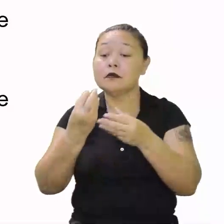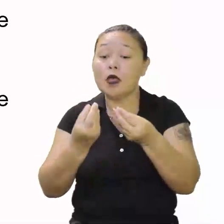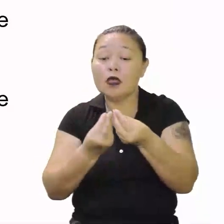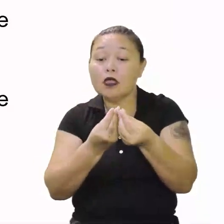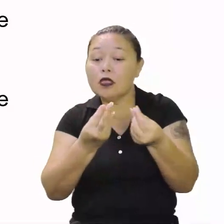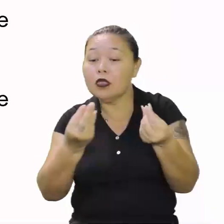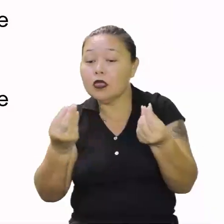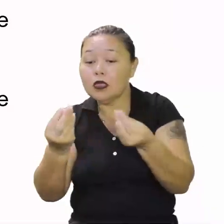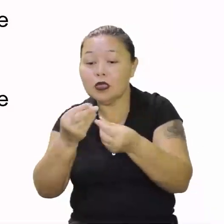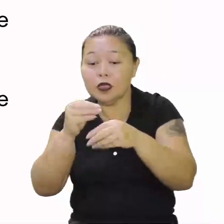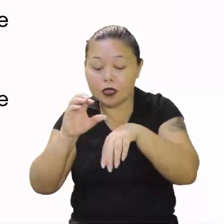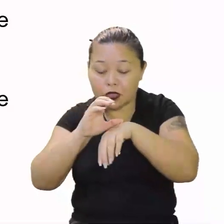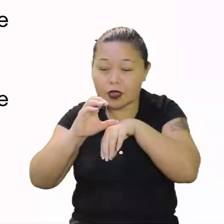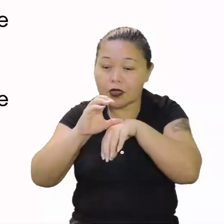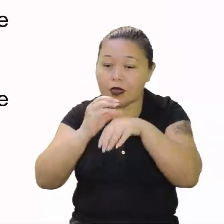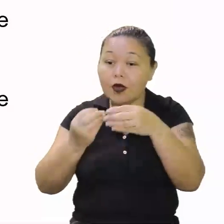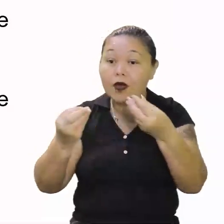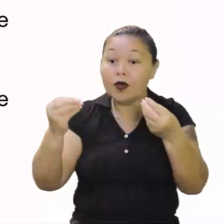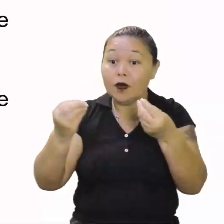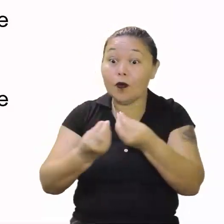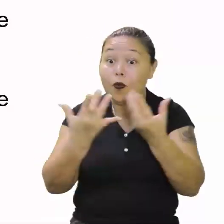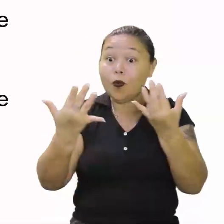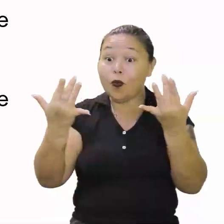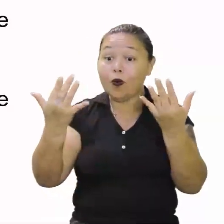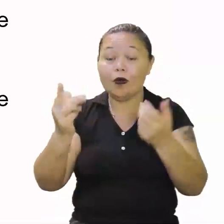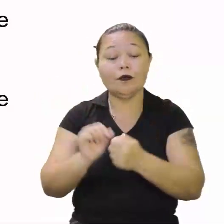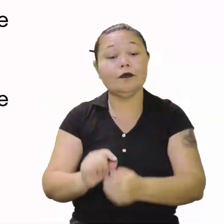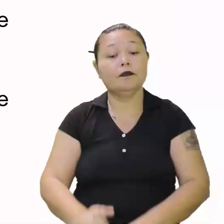pólvora. Meu caro aluno, diante dessa